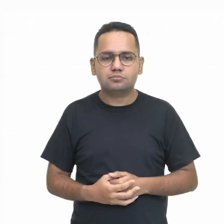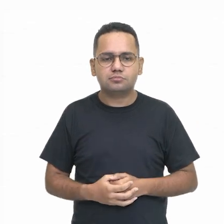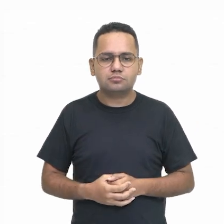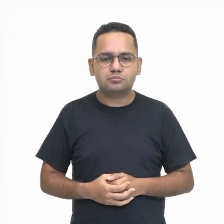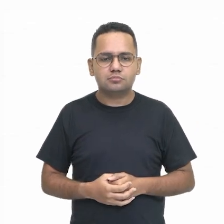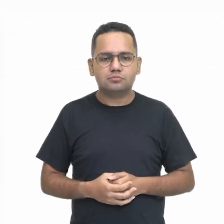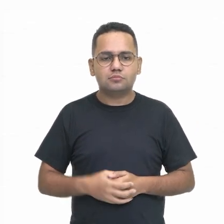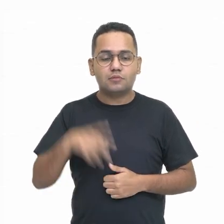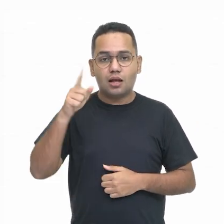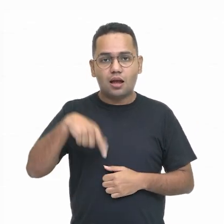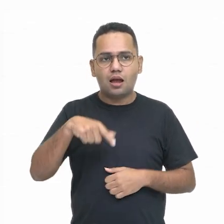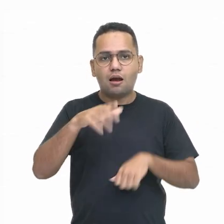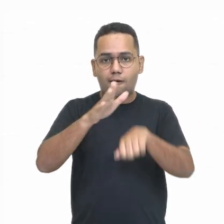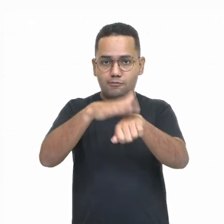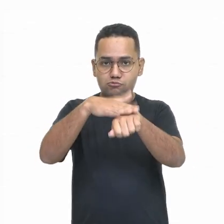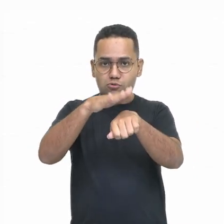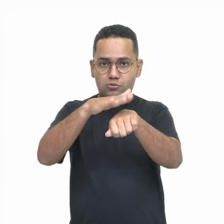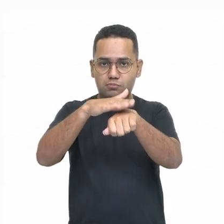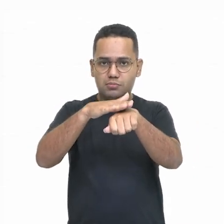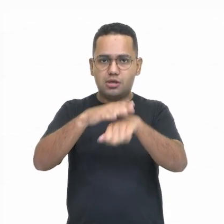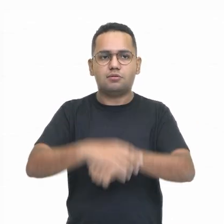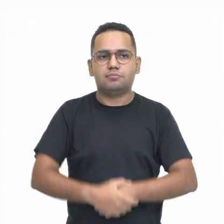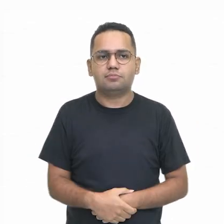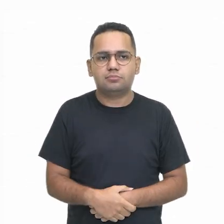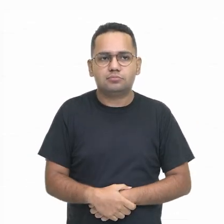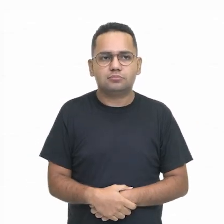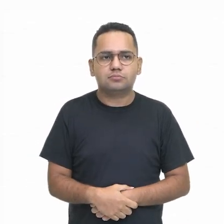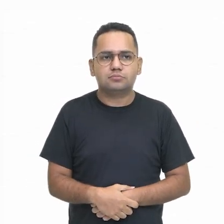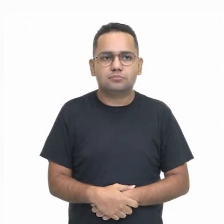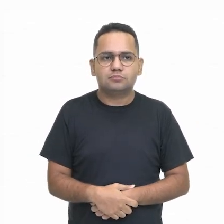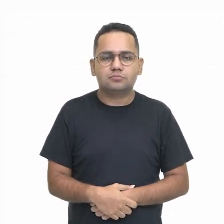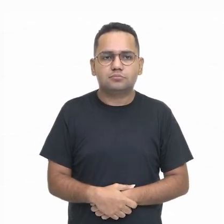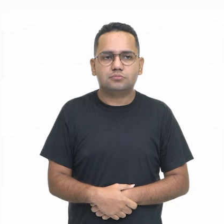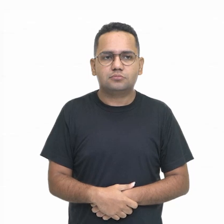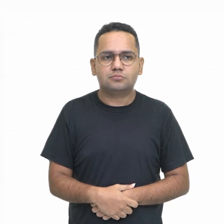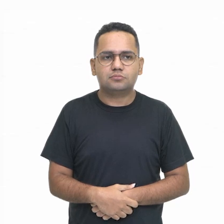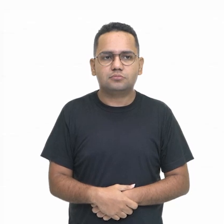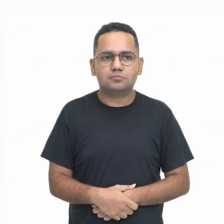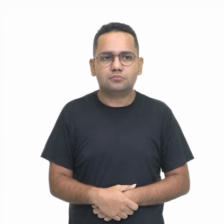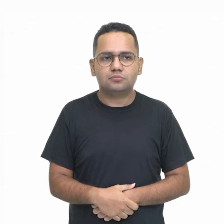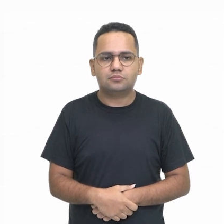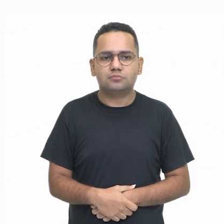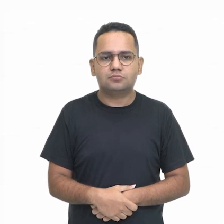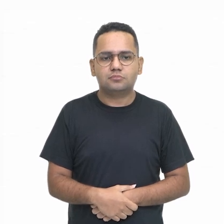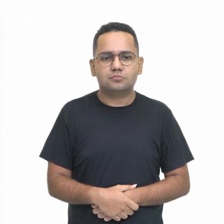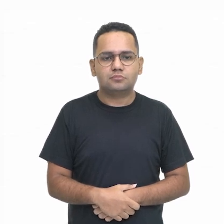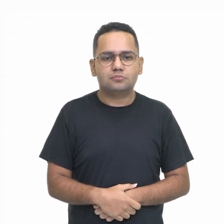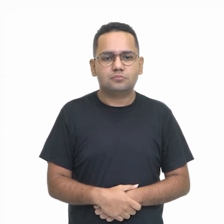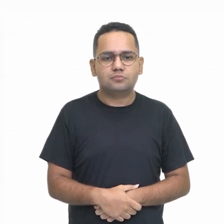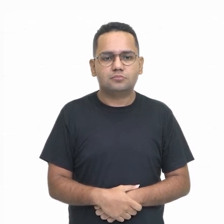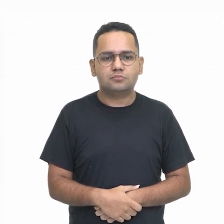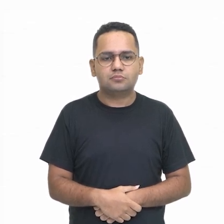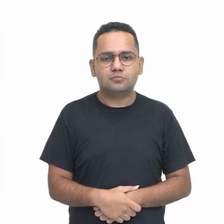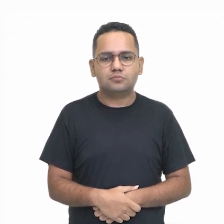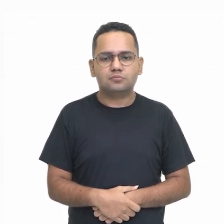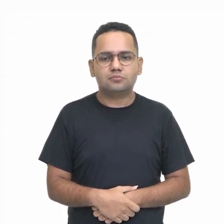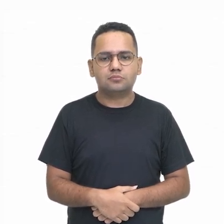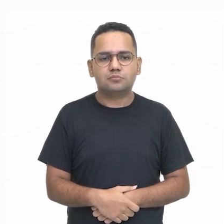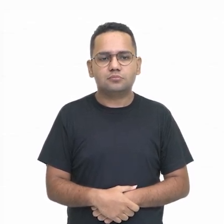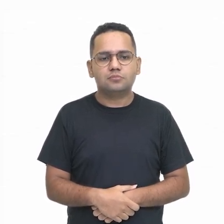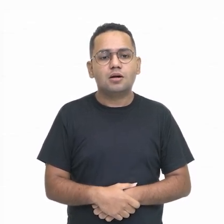foram decretadas ali, conseguiram a sua independência, mesmo com isso, práticas